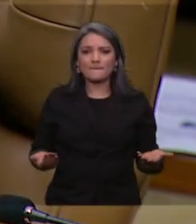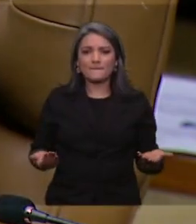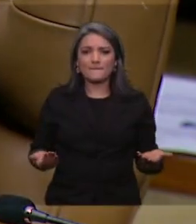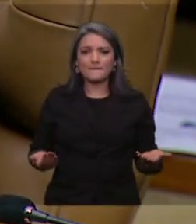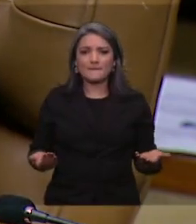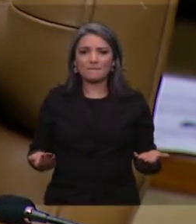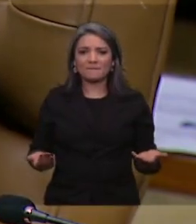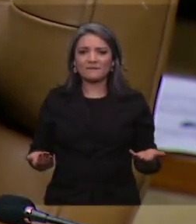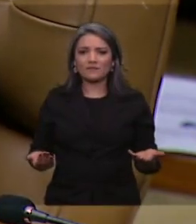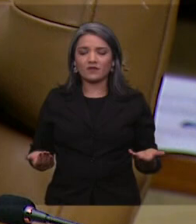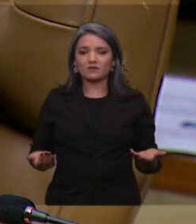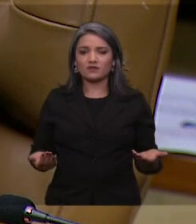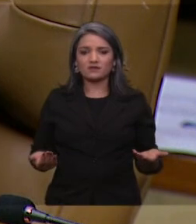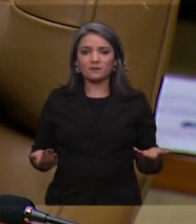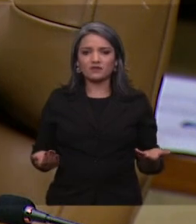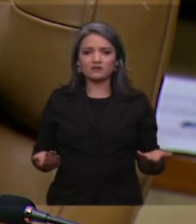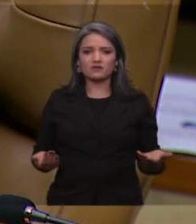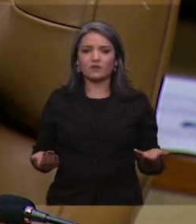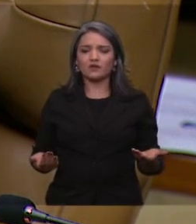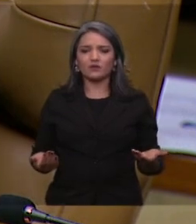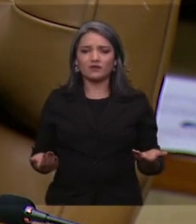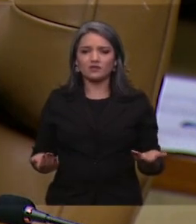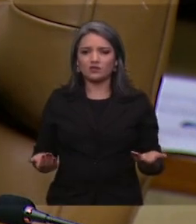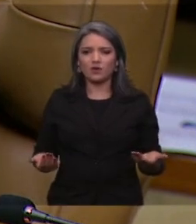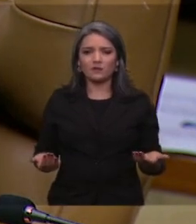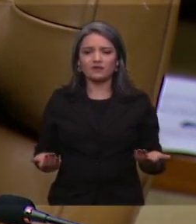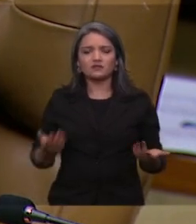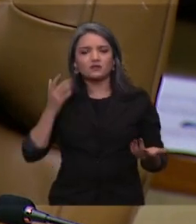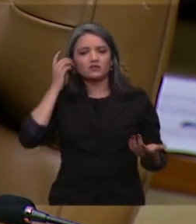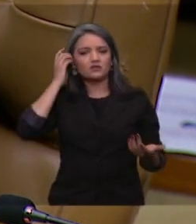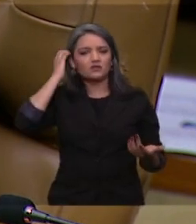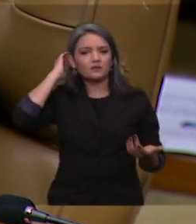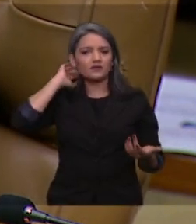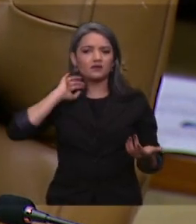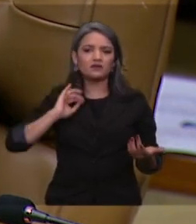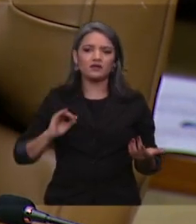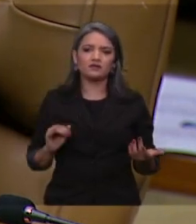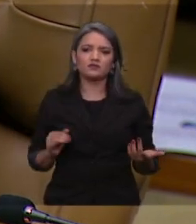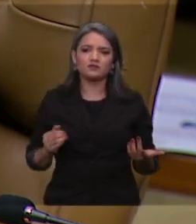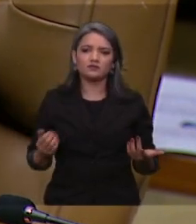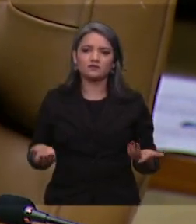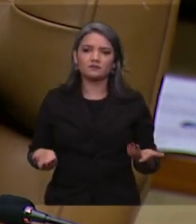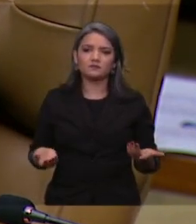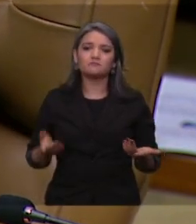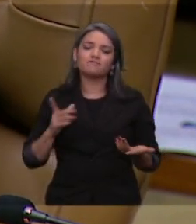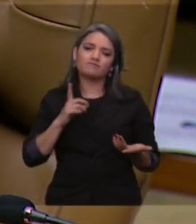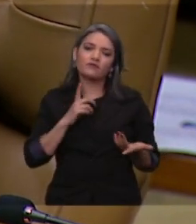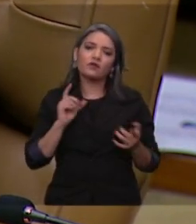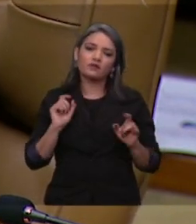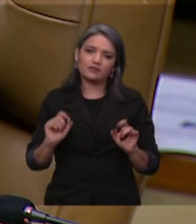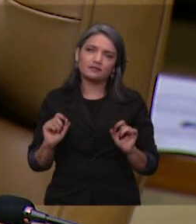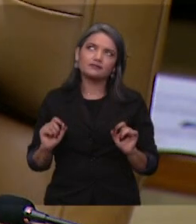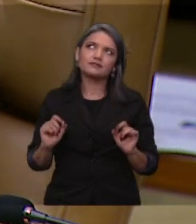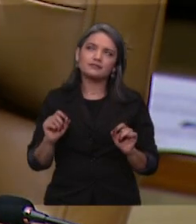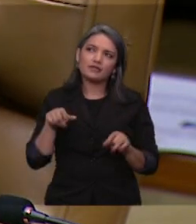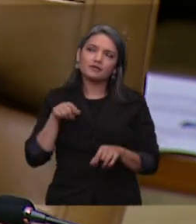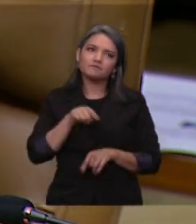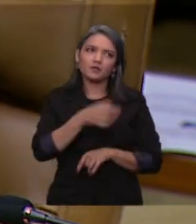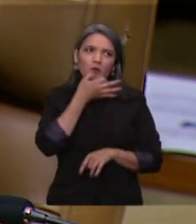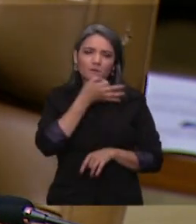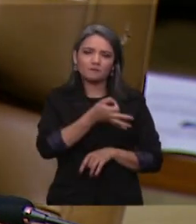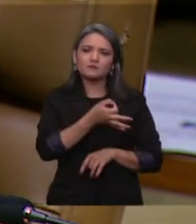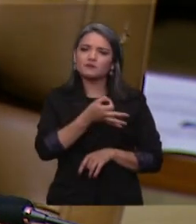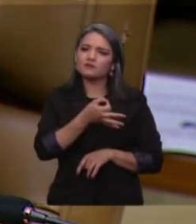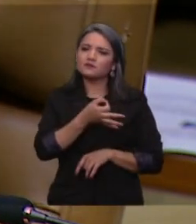boa medida, nesse ponto ao menos, tem uma preocupação, talvez, que é conjugada com a minha. Uma é o fato